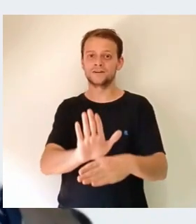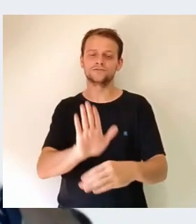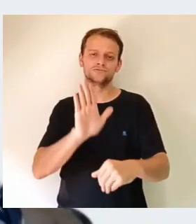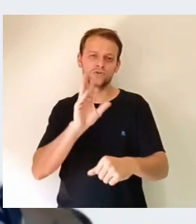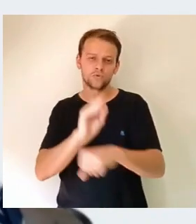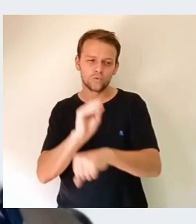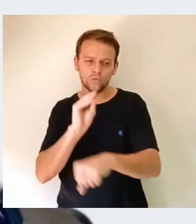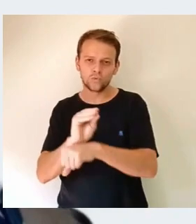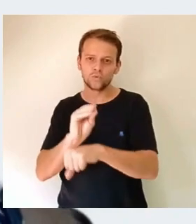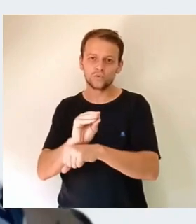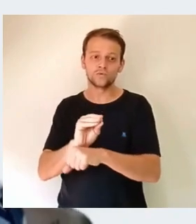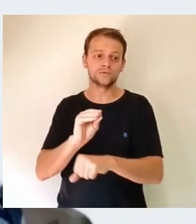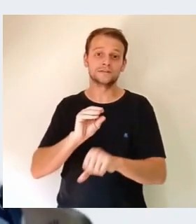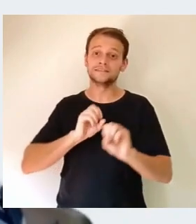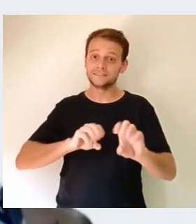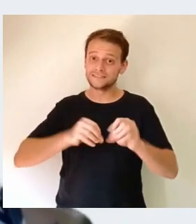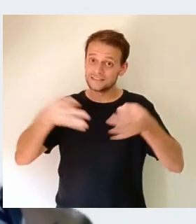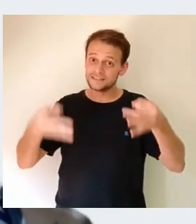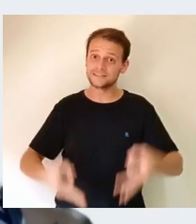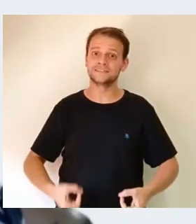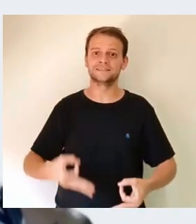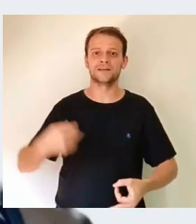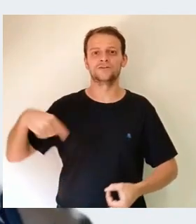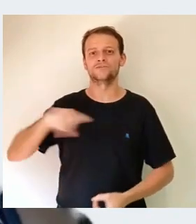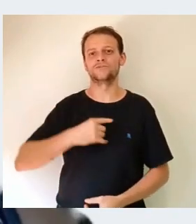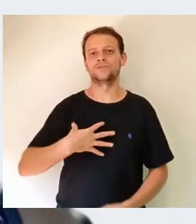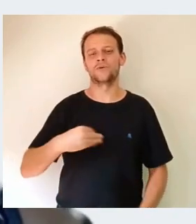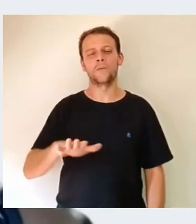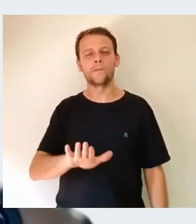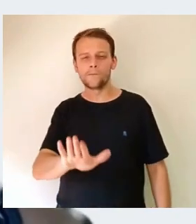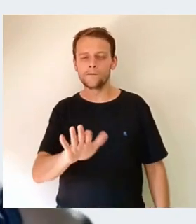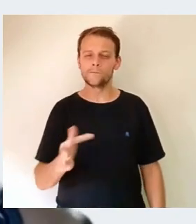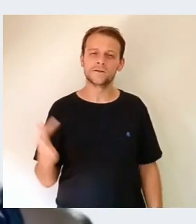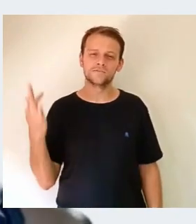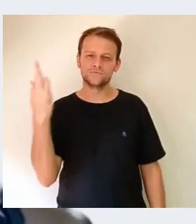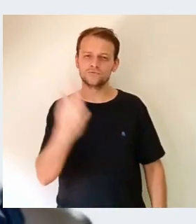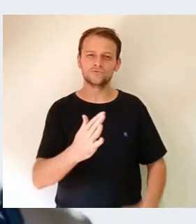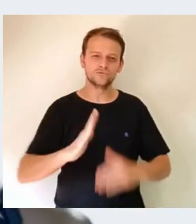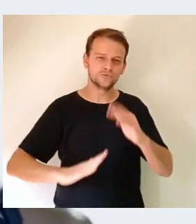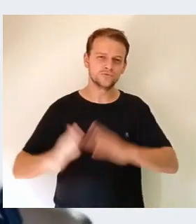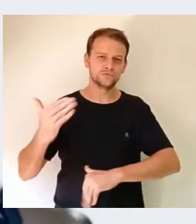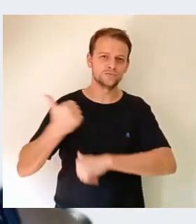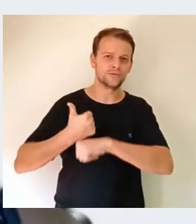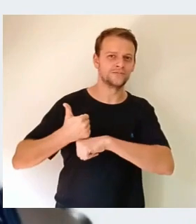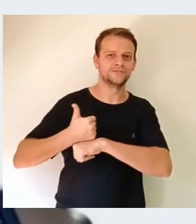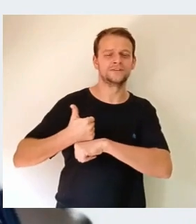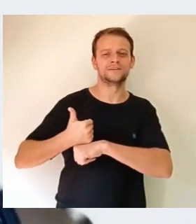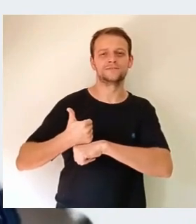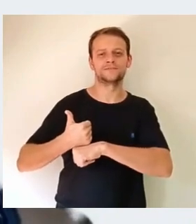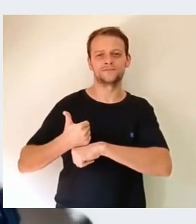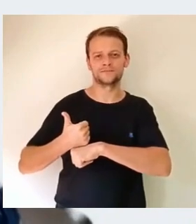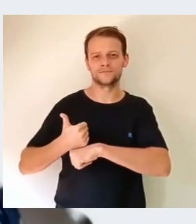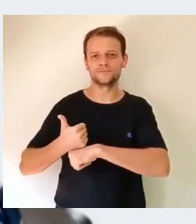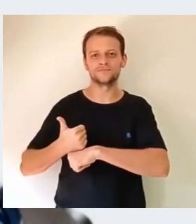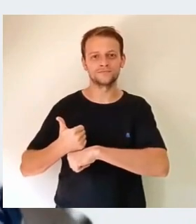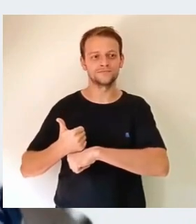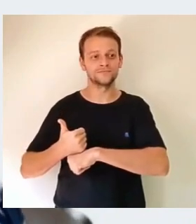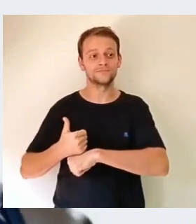observar, ajudar, acolher, orientar os nossos filhos. Mas o futuro